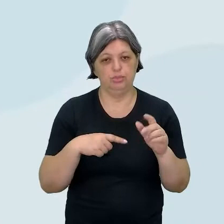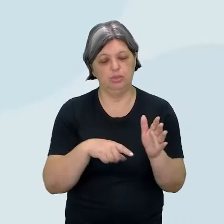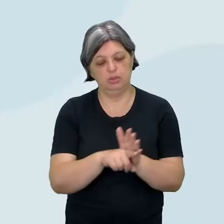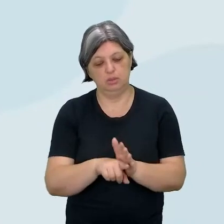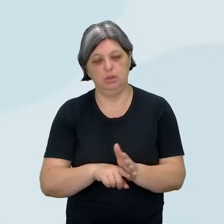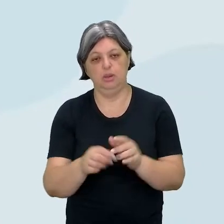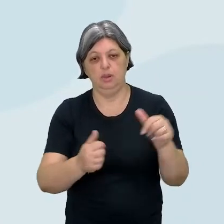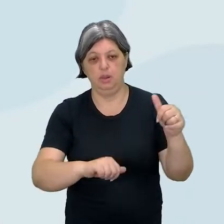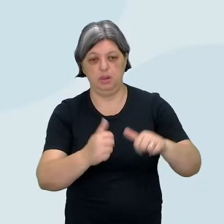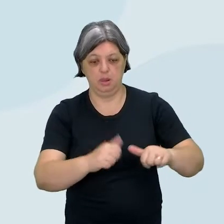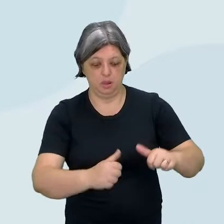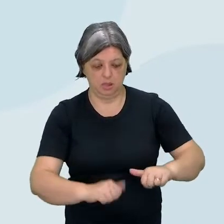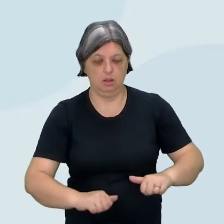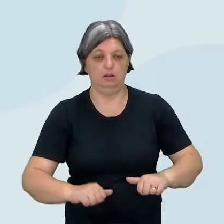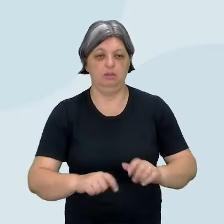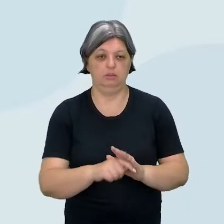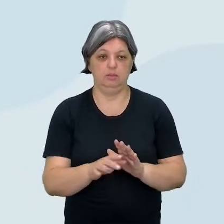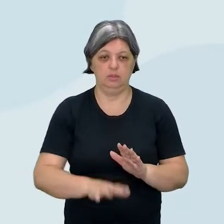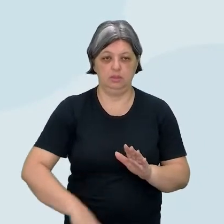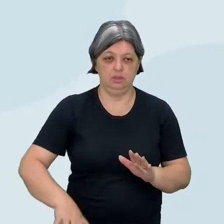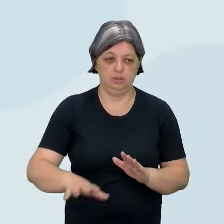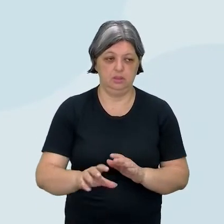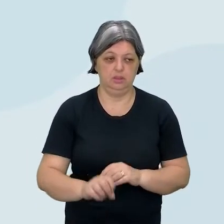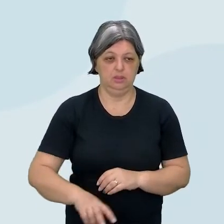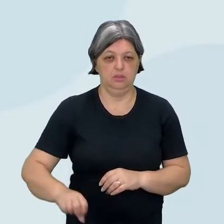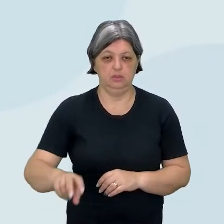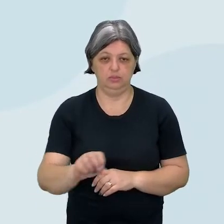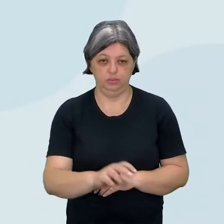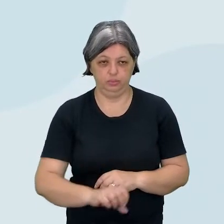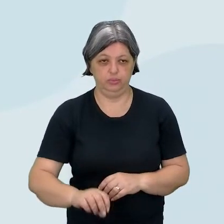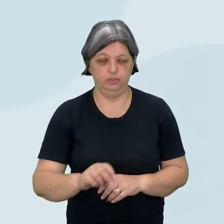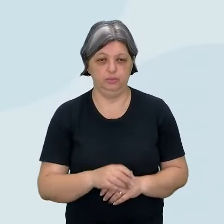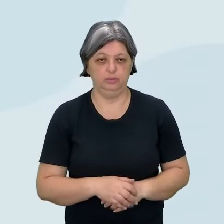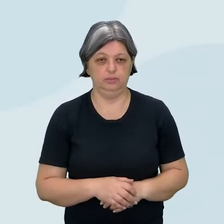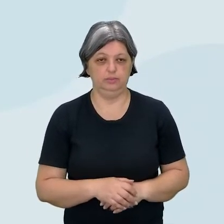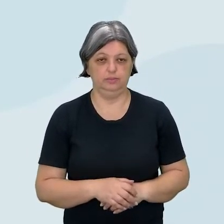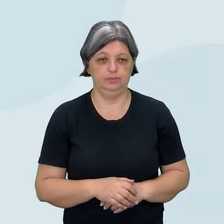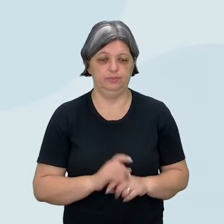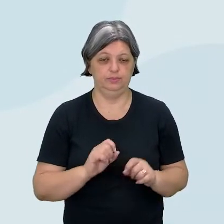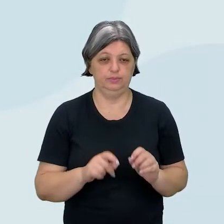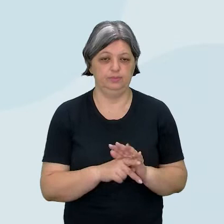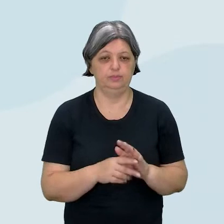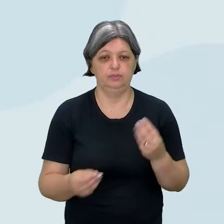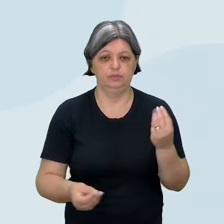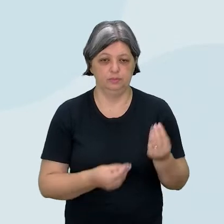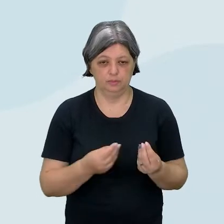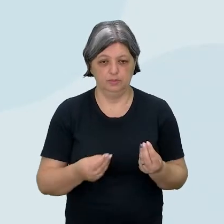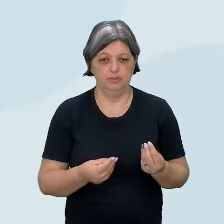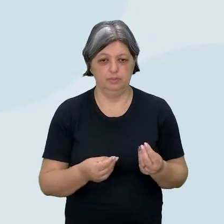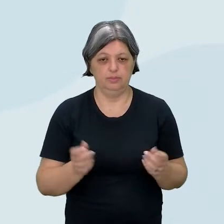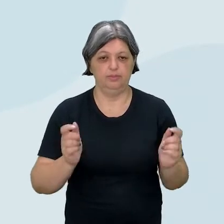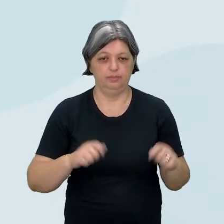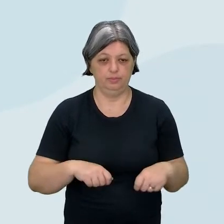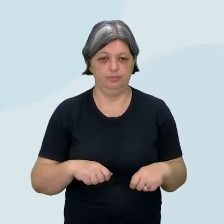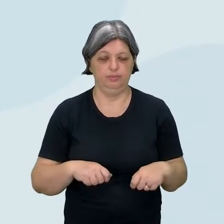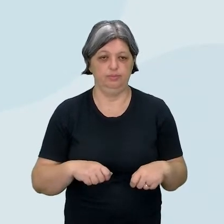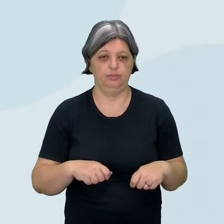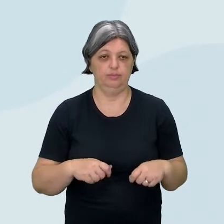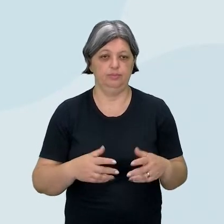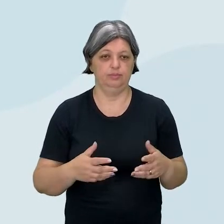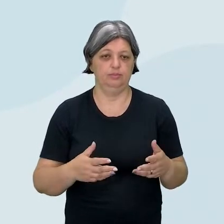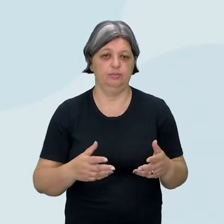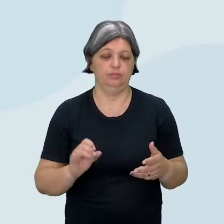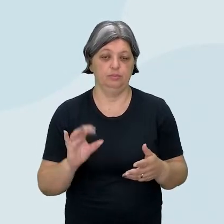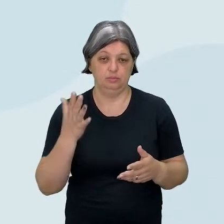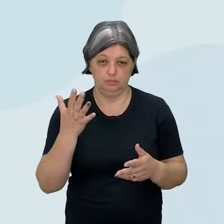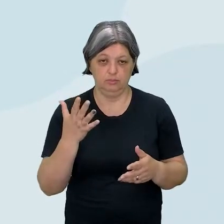a análise dessas áreas contaminadas e como o cádmio poderia interferir, né, ou